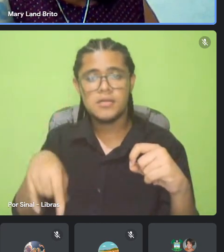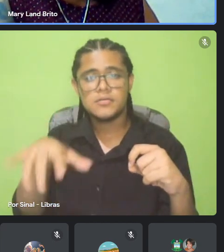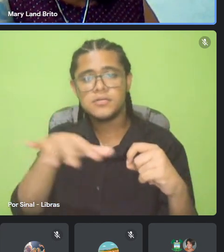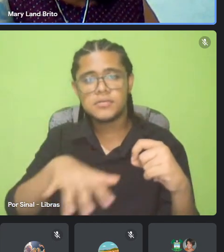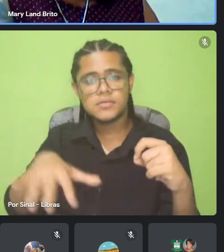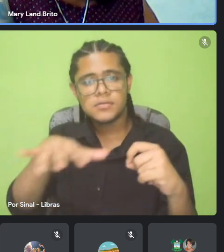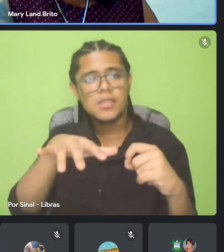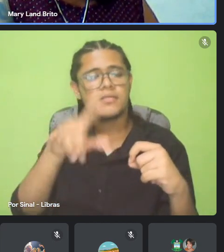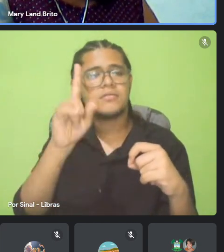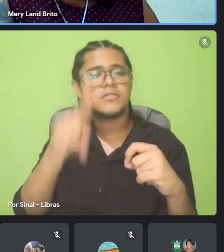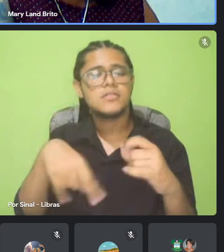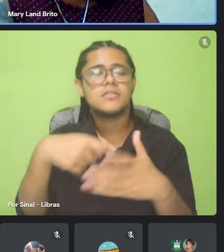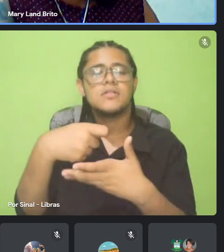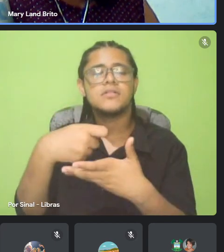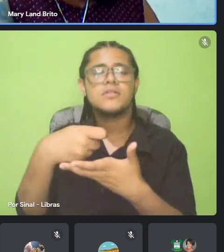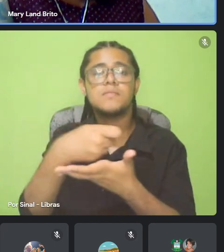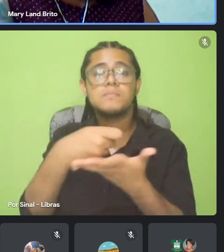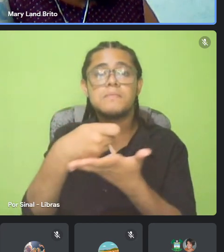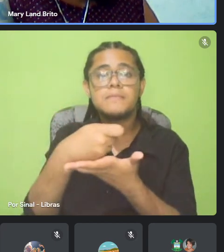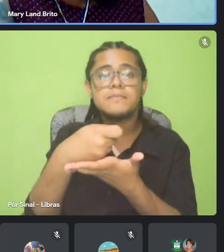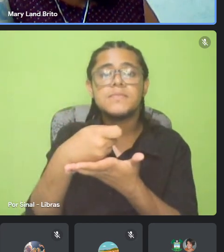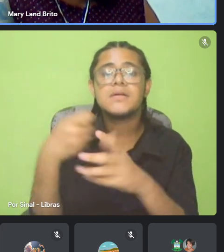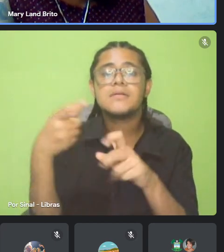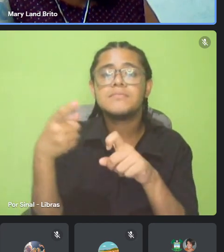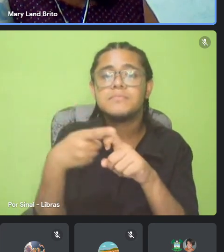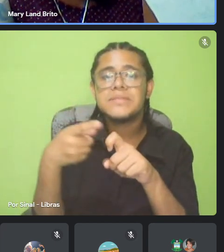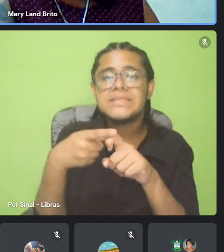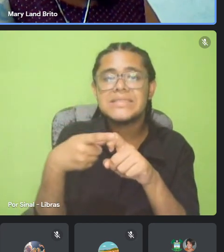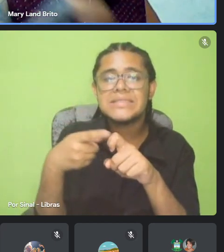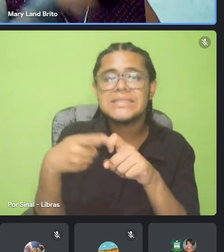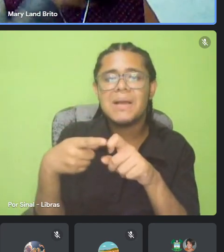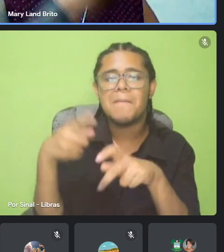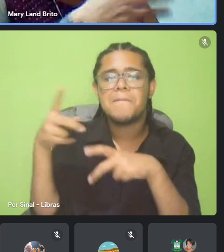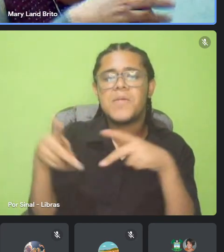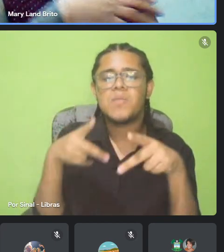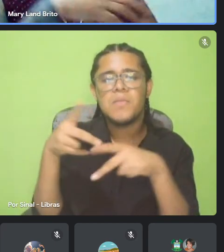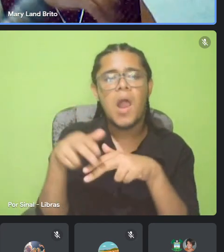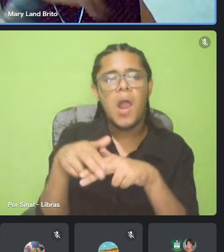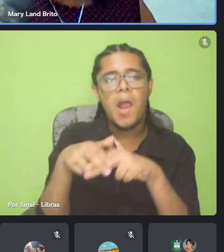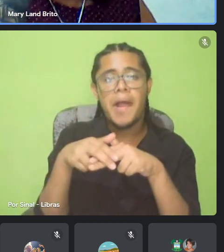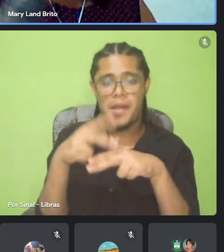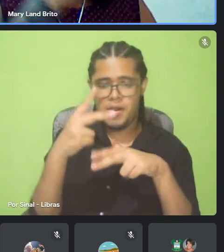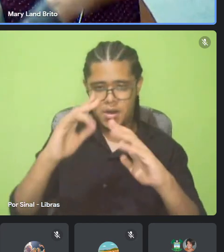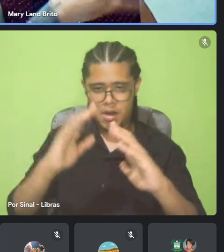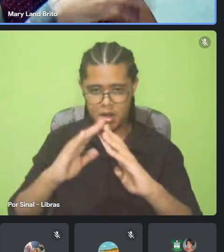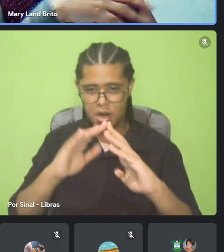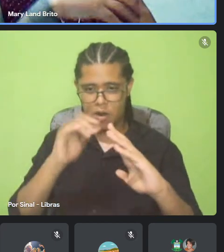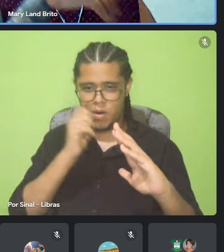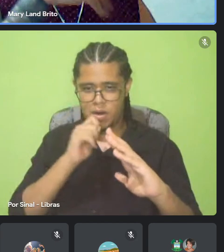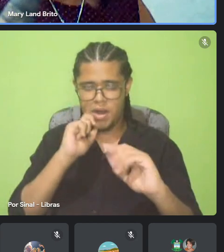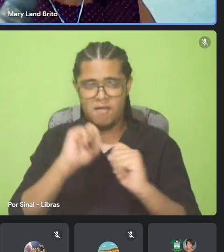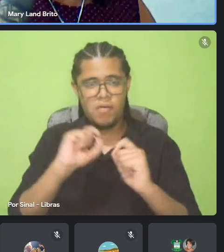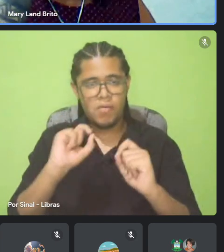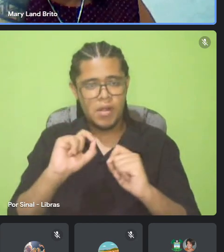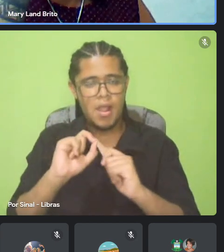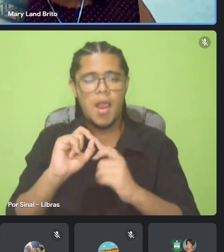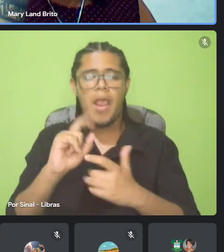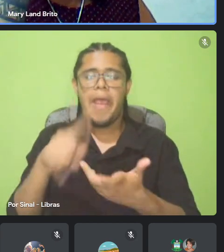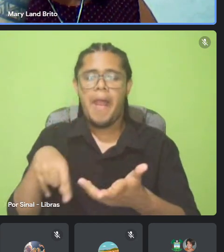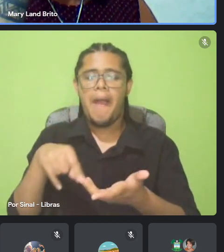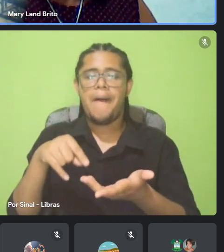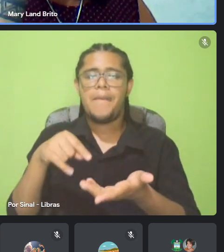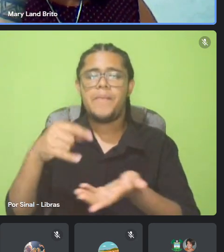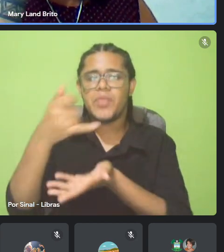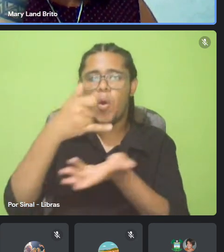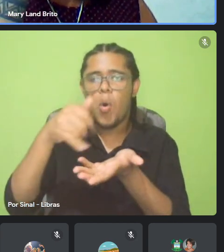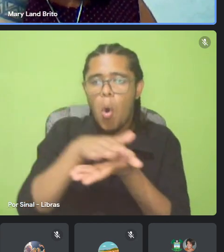tem mais de 200 tipos de plantas ao redor da casa dela, e a partir disso ela faz pomada, ela faz óleos, ela faz